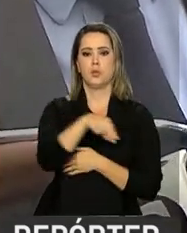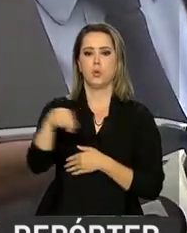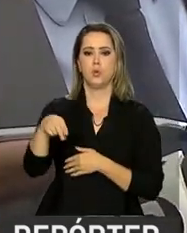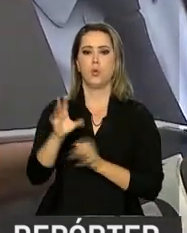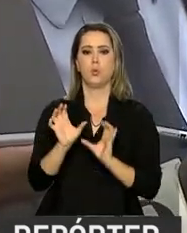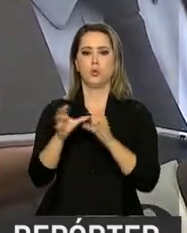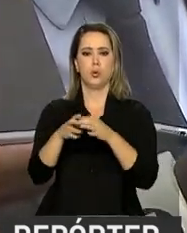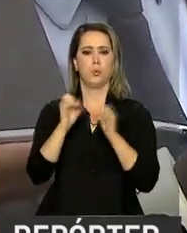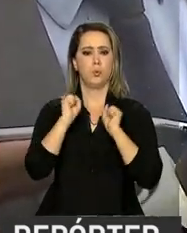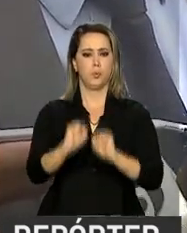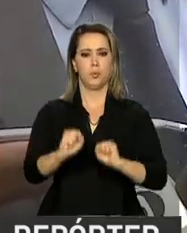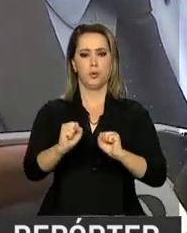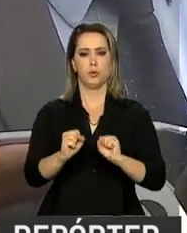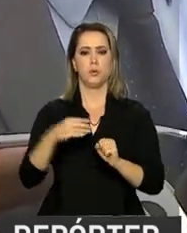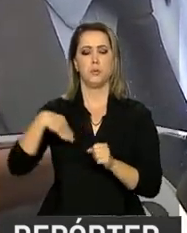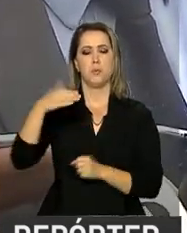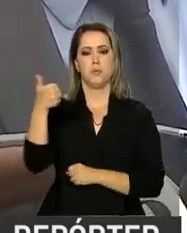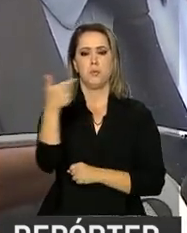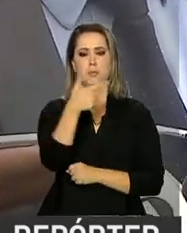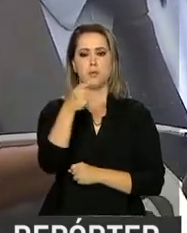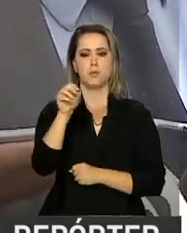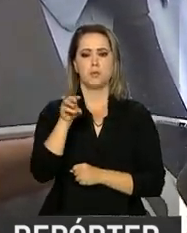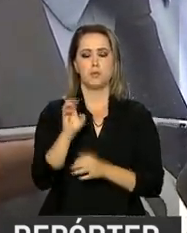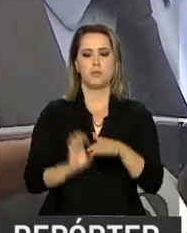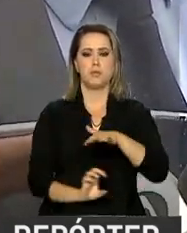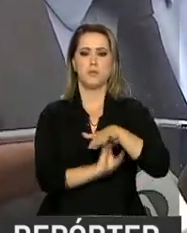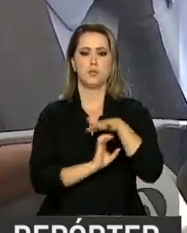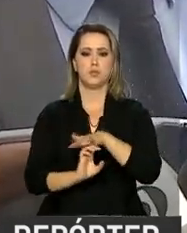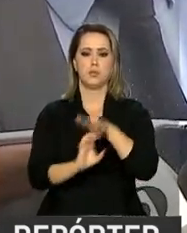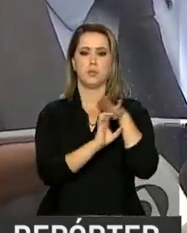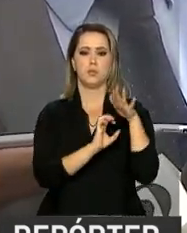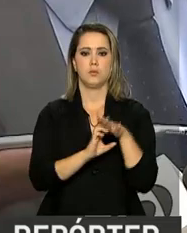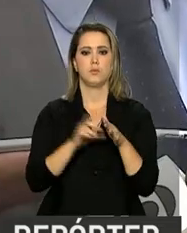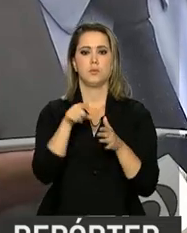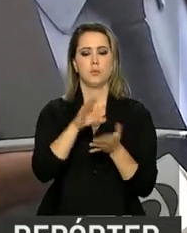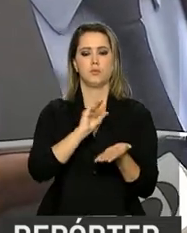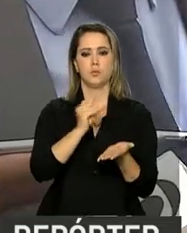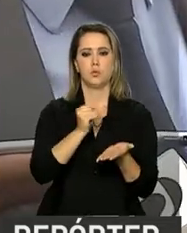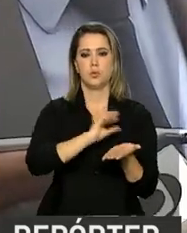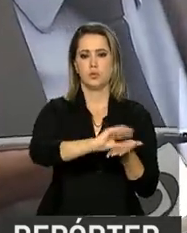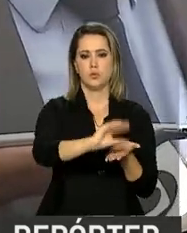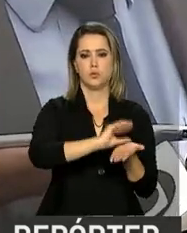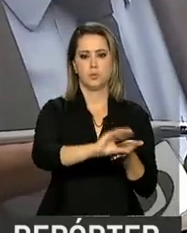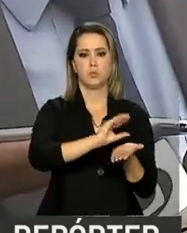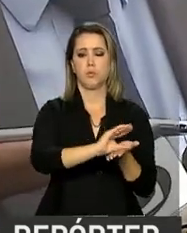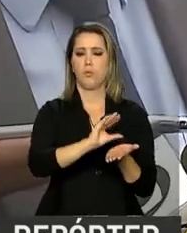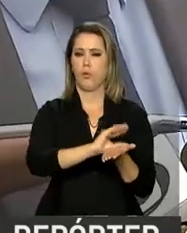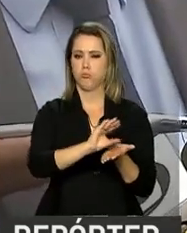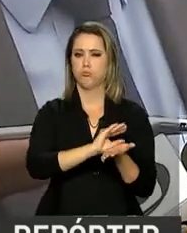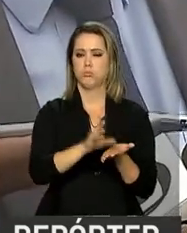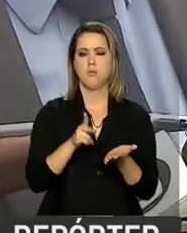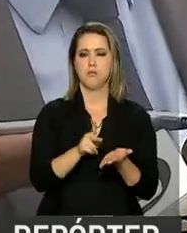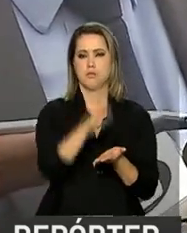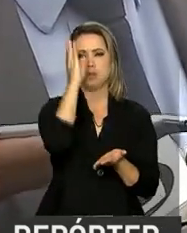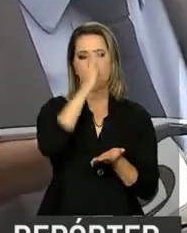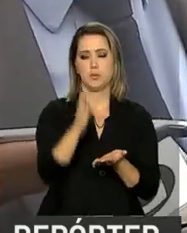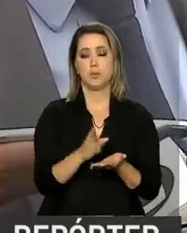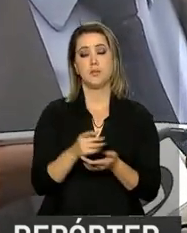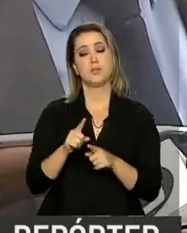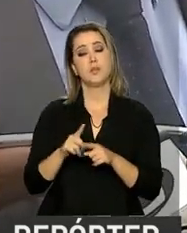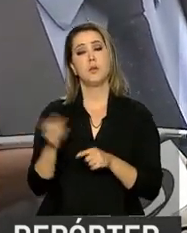mais de 120 empresas noreguesas no nosso país que investem fartamente e ontem ainda revelaram esse interesse